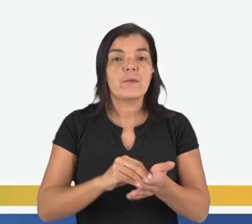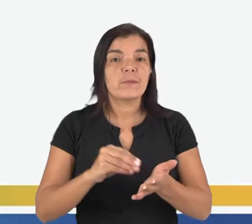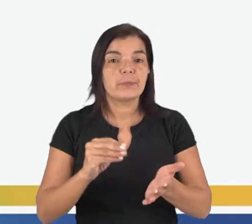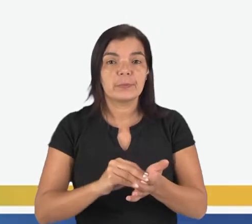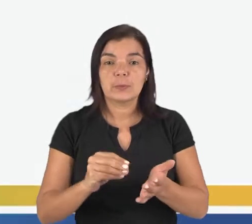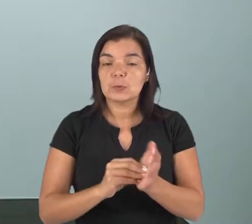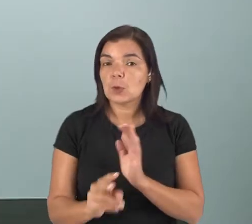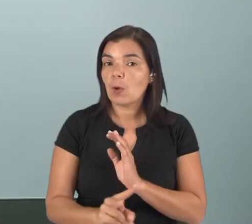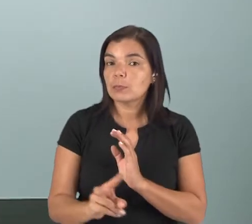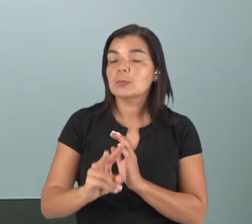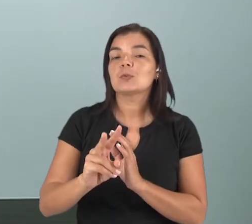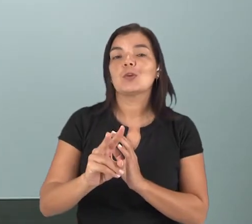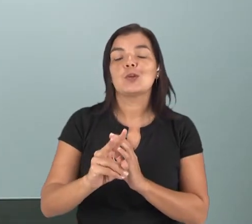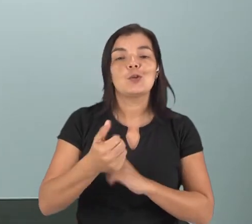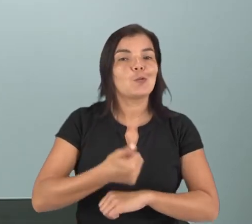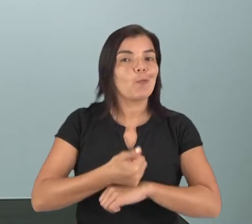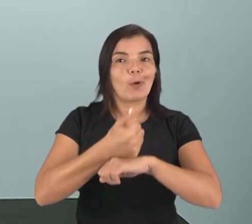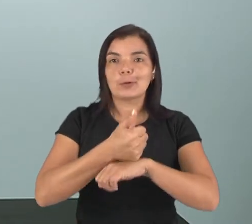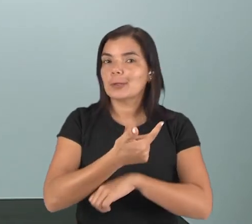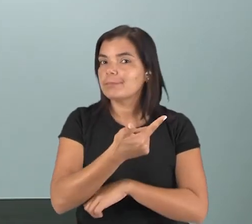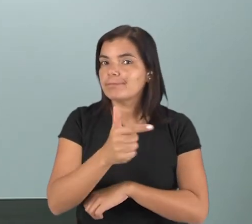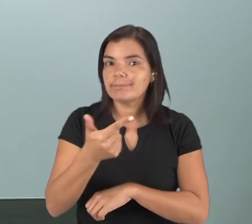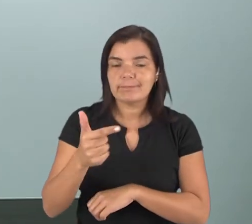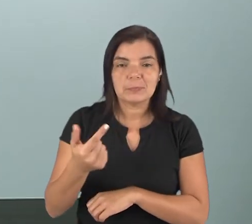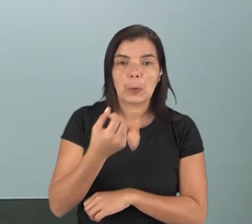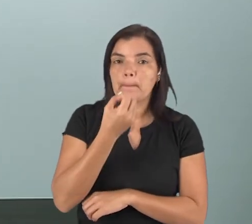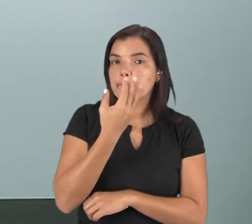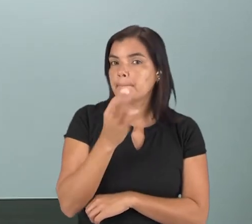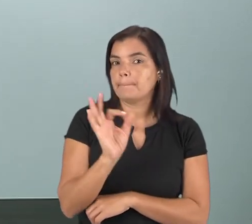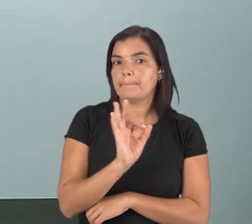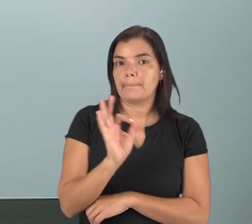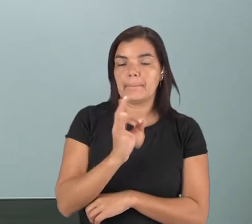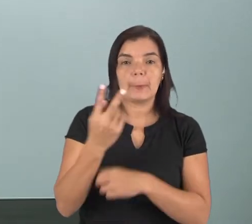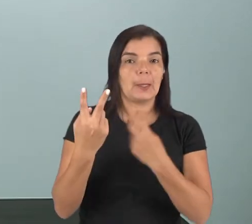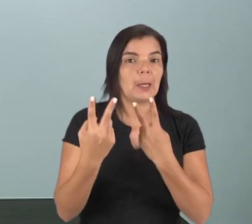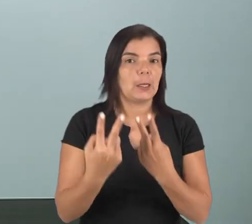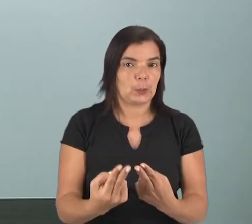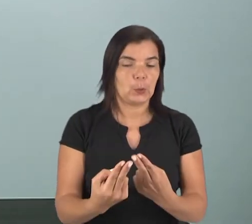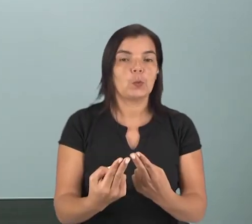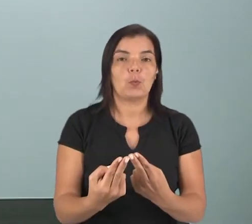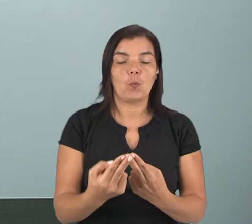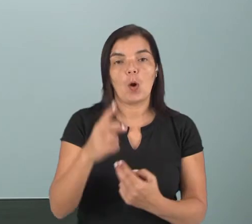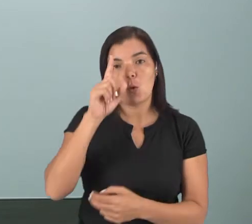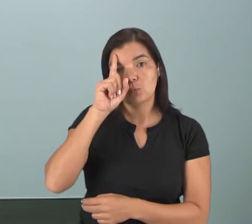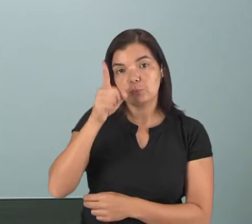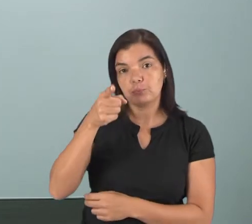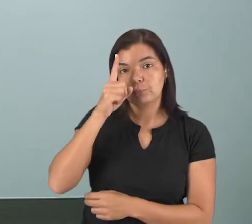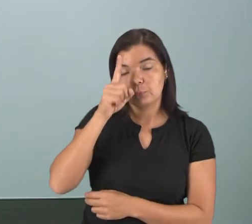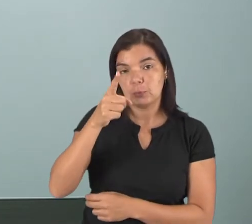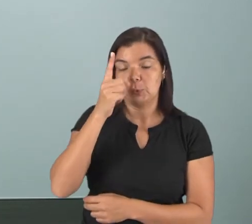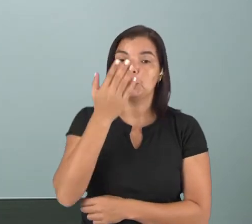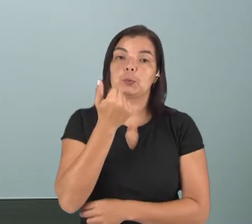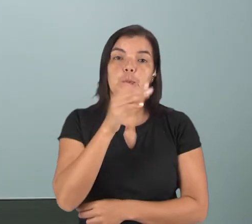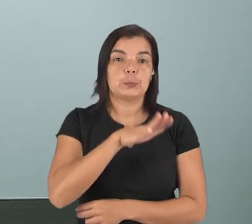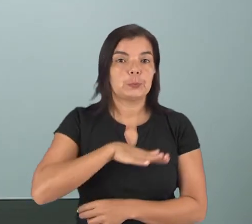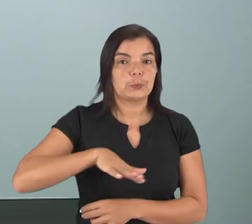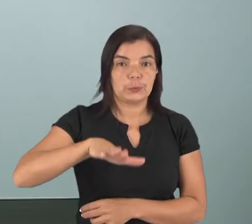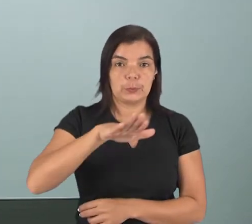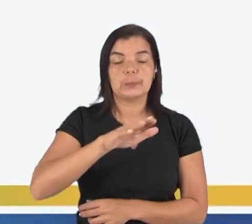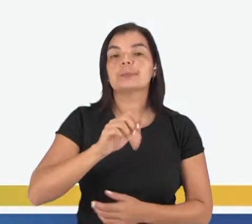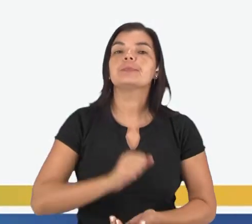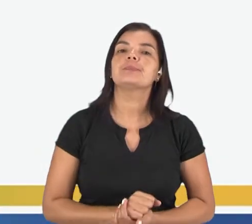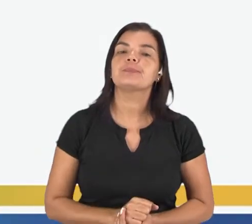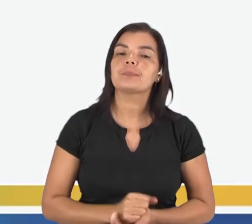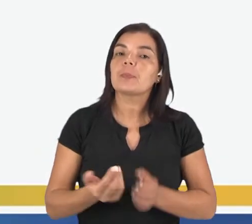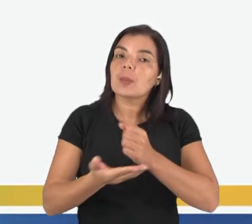nutrientes e de má qualidade, né? Não tinha uma qualidade boa, igual a que os donos comiam geralmente.